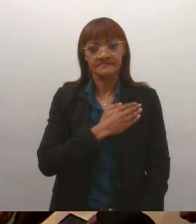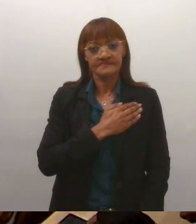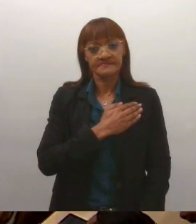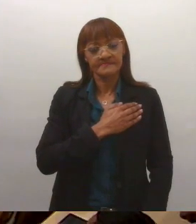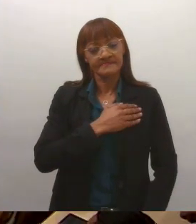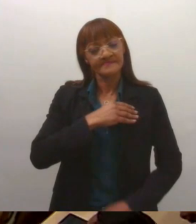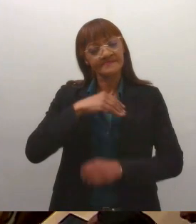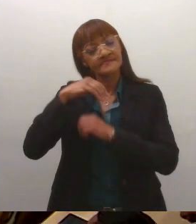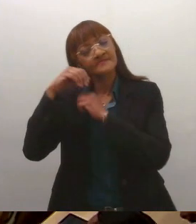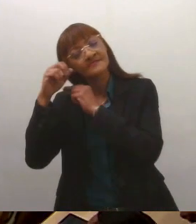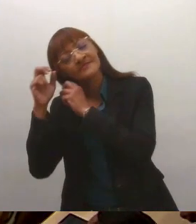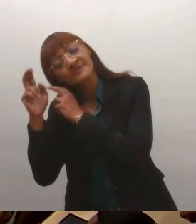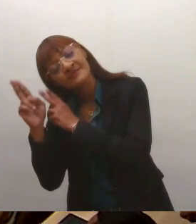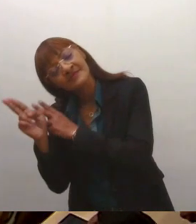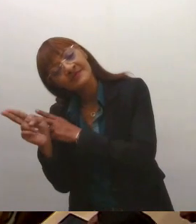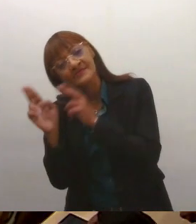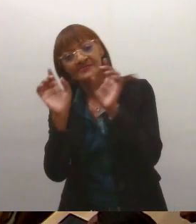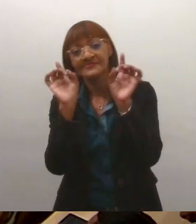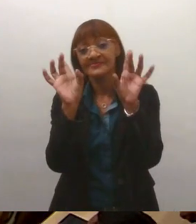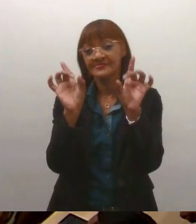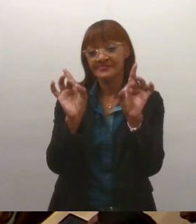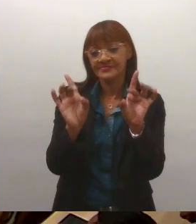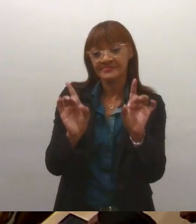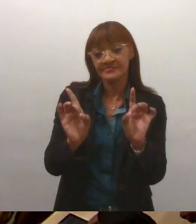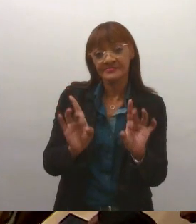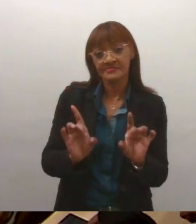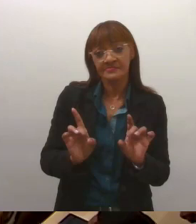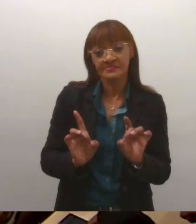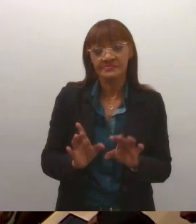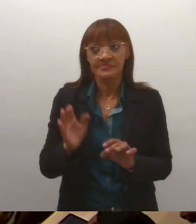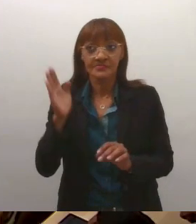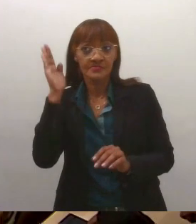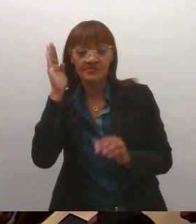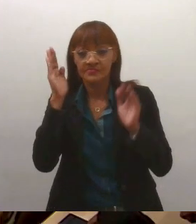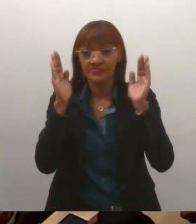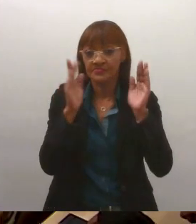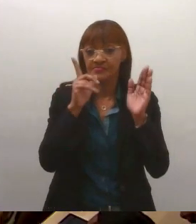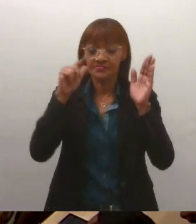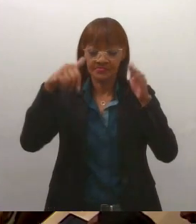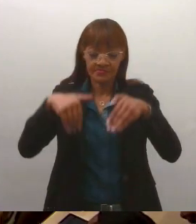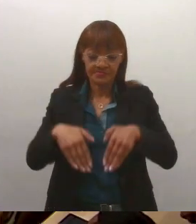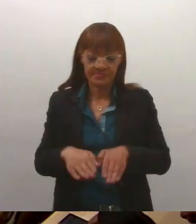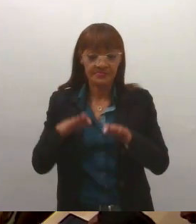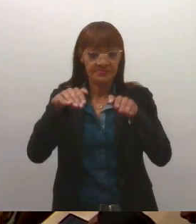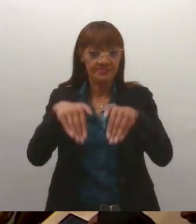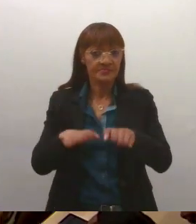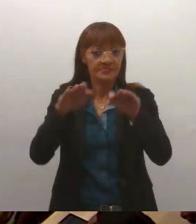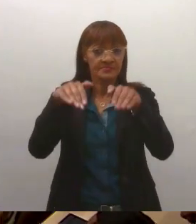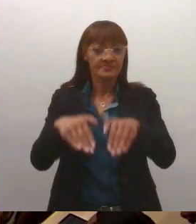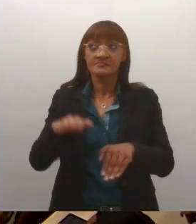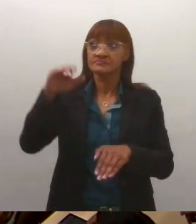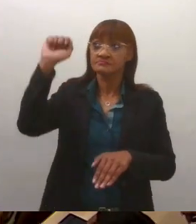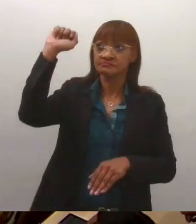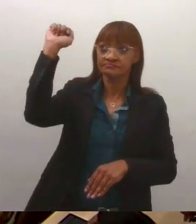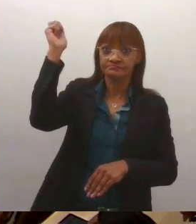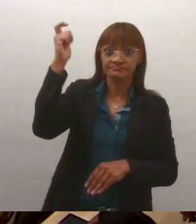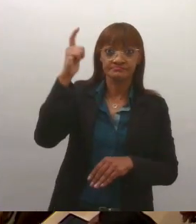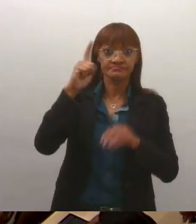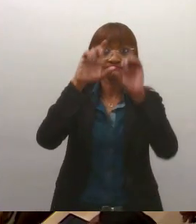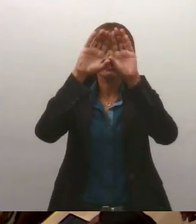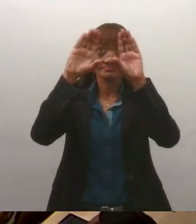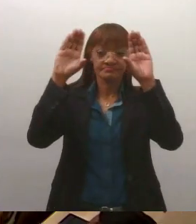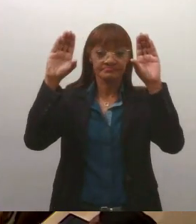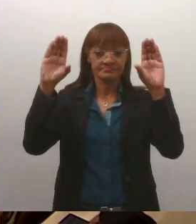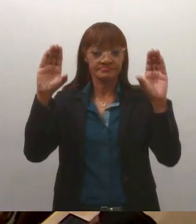gente vê o seu esplêndido, ao som do mar e à luz do céu profundo. Fulguras ao Brasil, floral